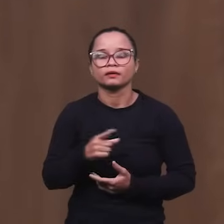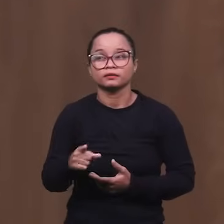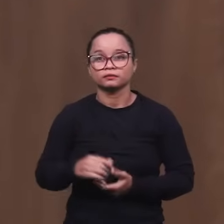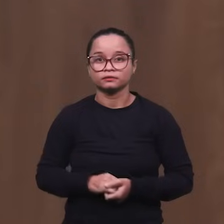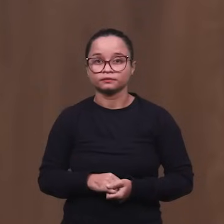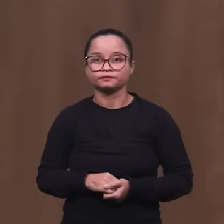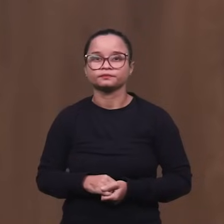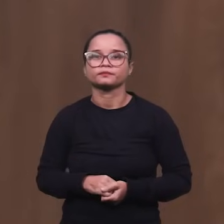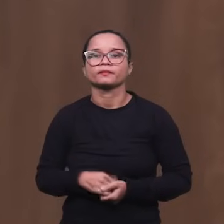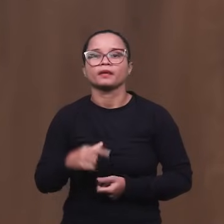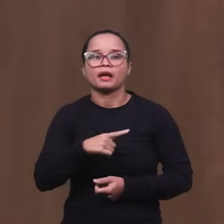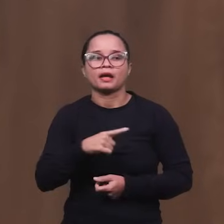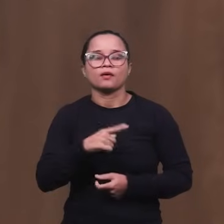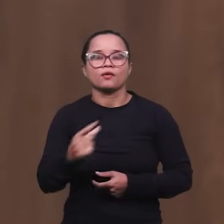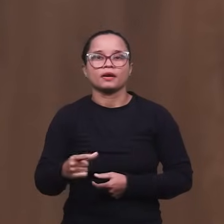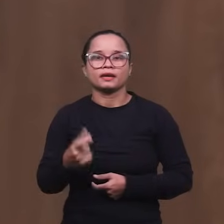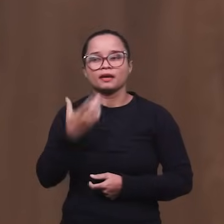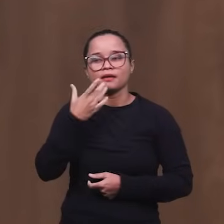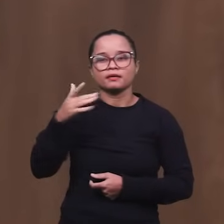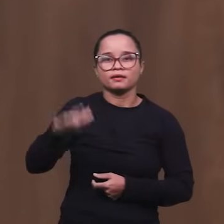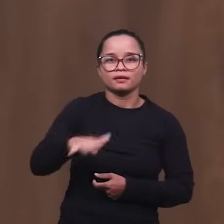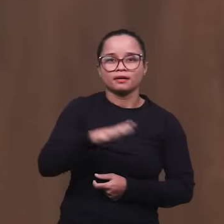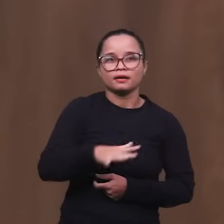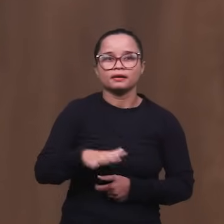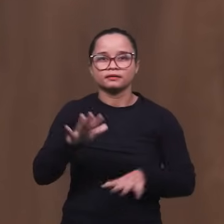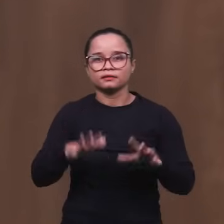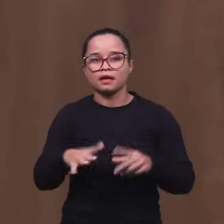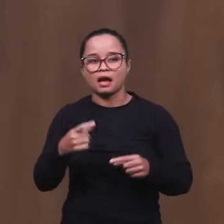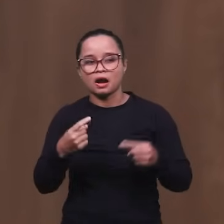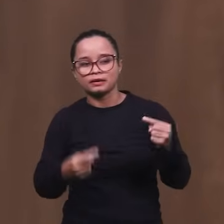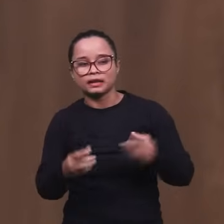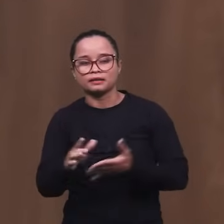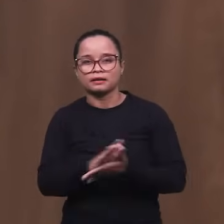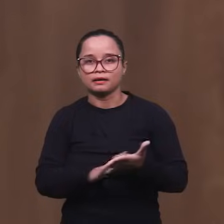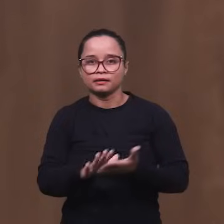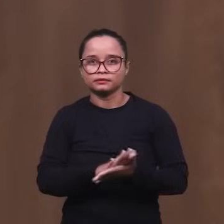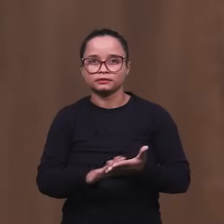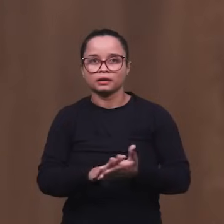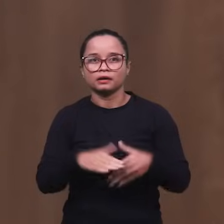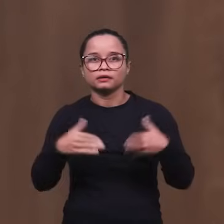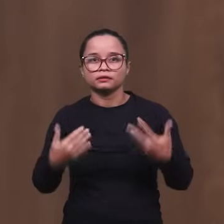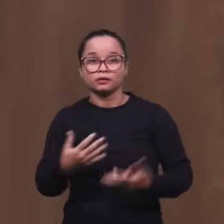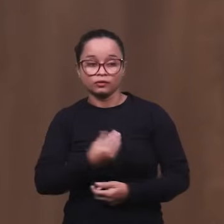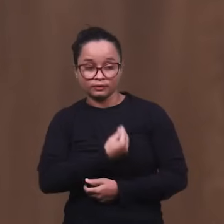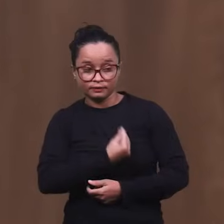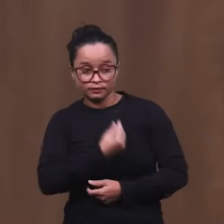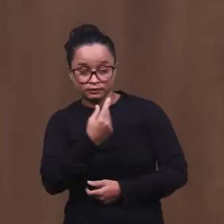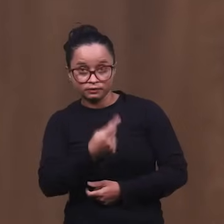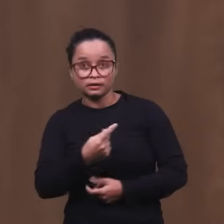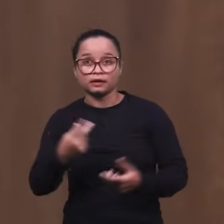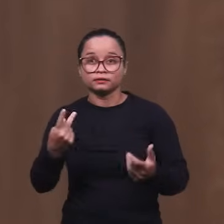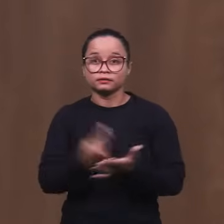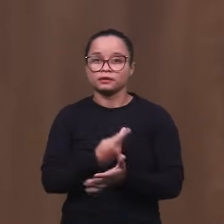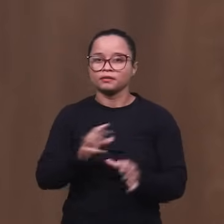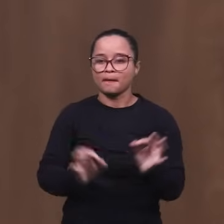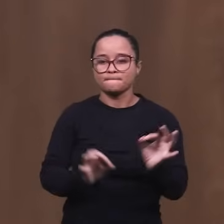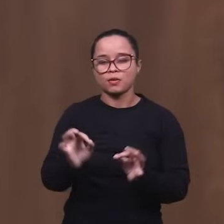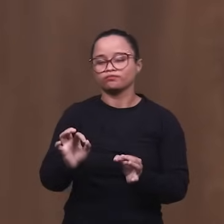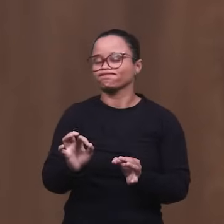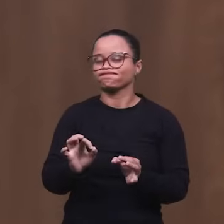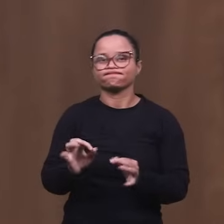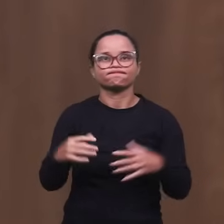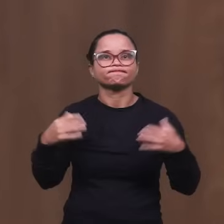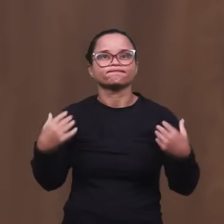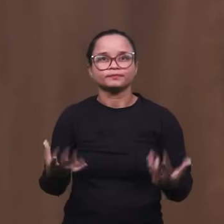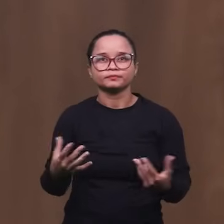adolescência sem ser contrariado, sem ser confrontado, quando a vida fizer isso, ele não vai estar preparado. Aí ele